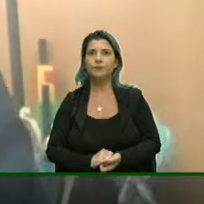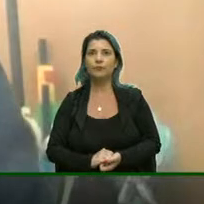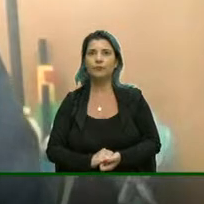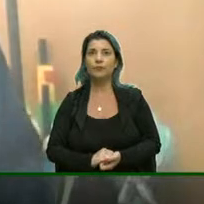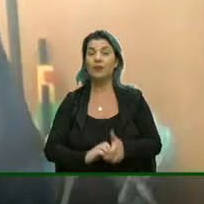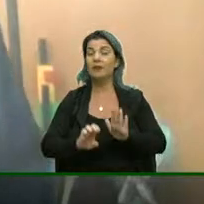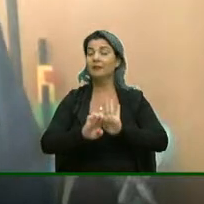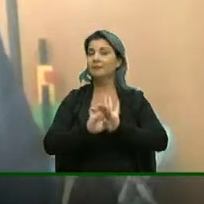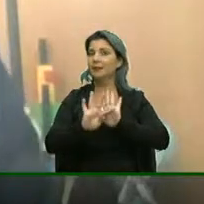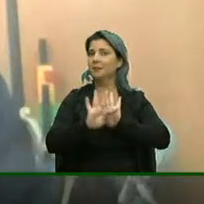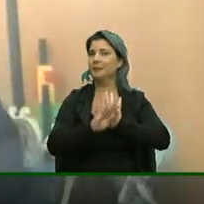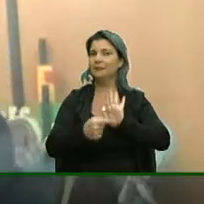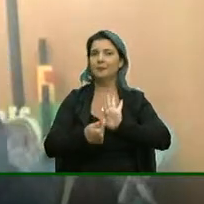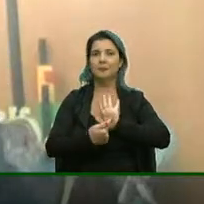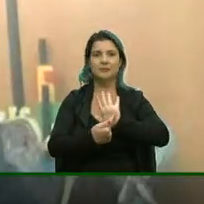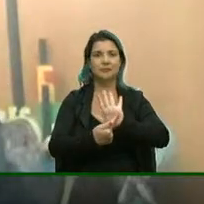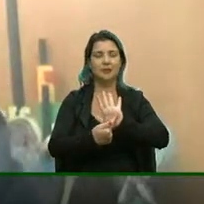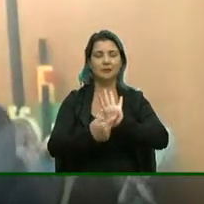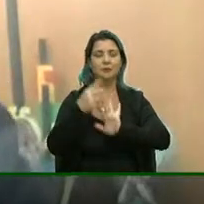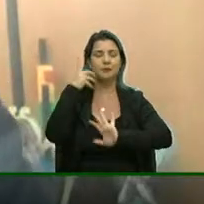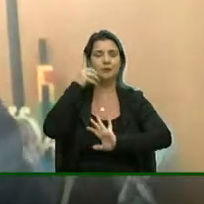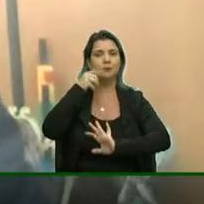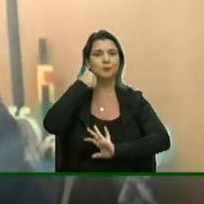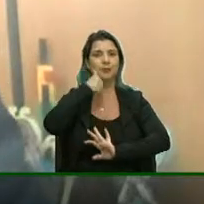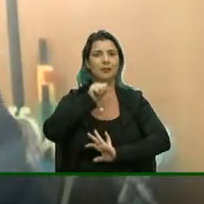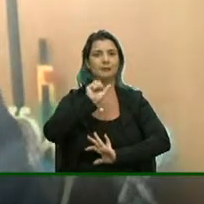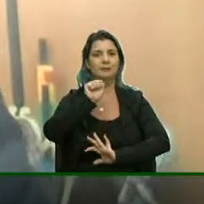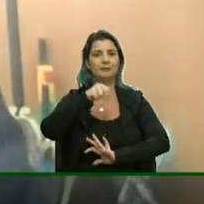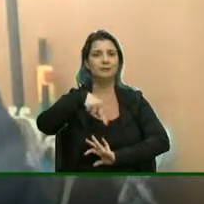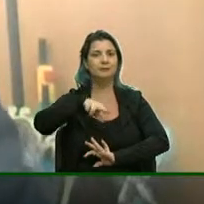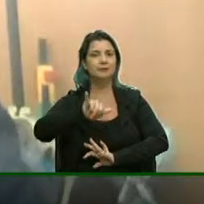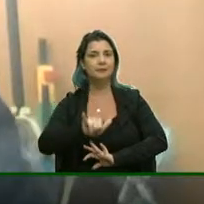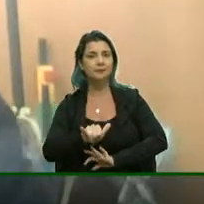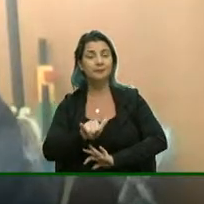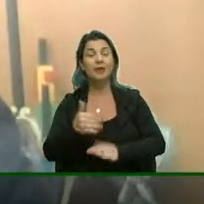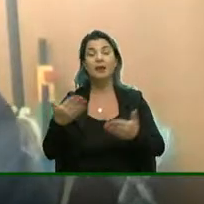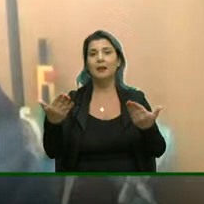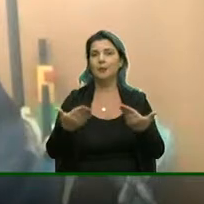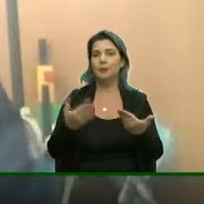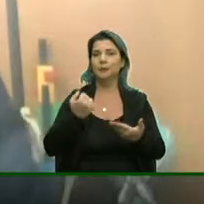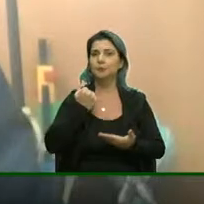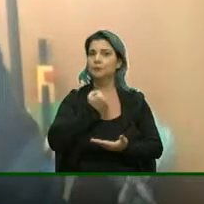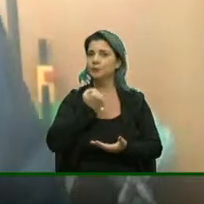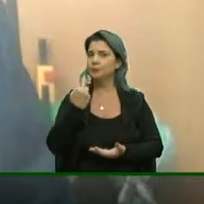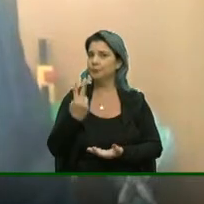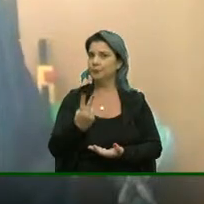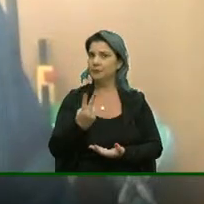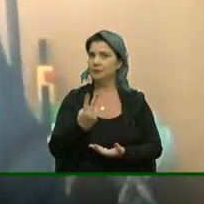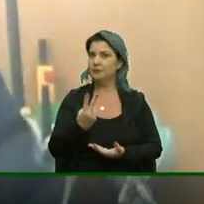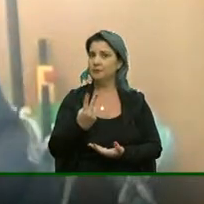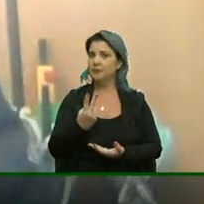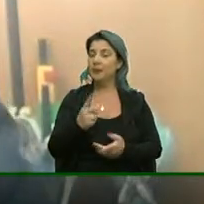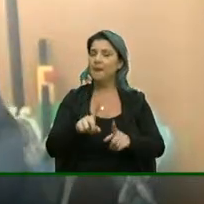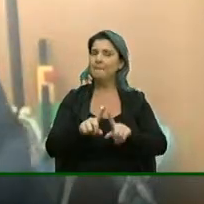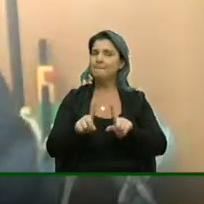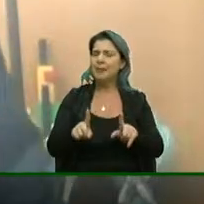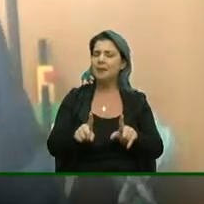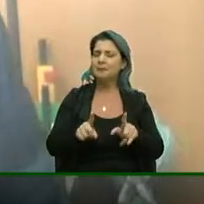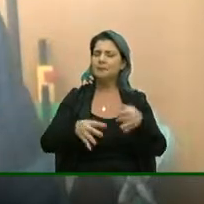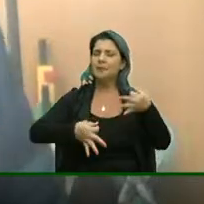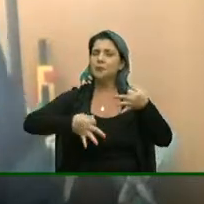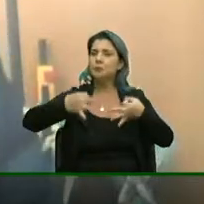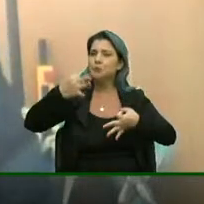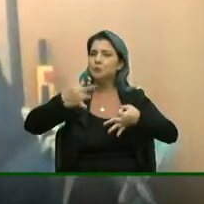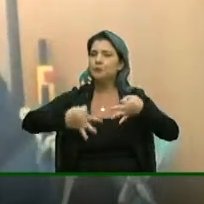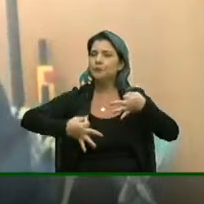da emenda apresentada pela deputada Anne Ortiz, agora de número 2, mas pela sua